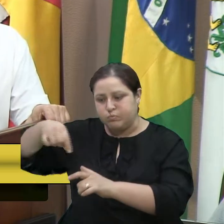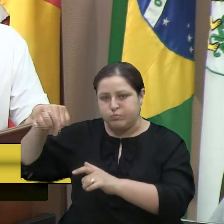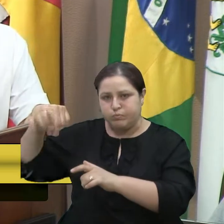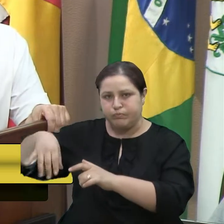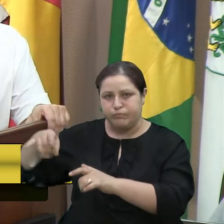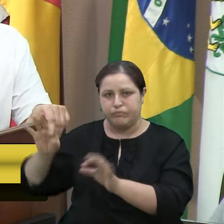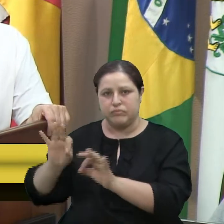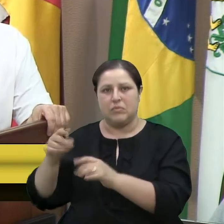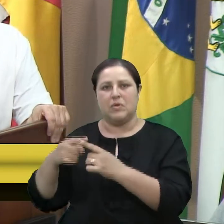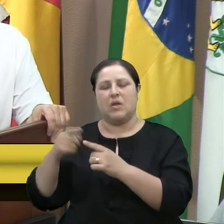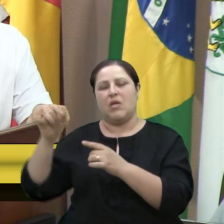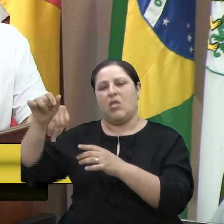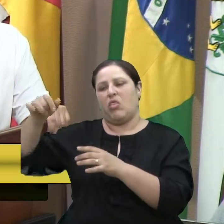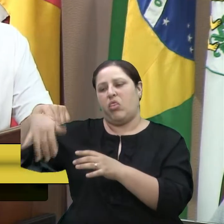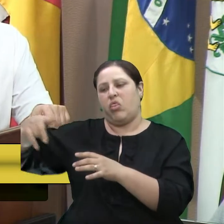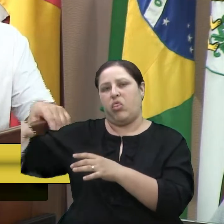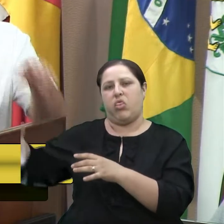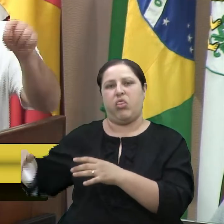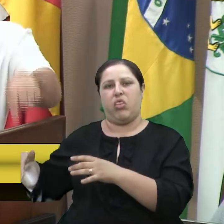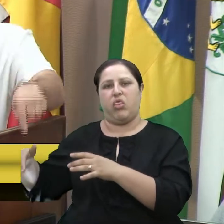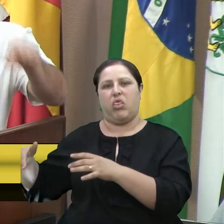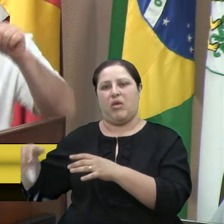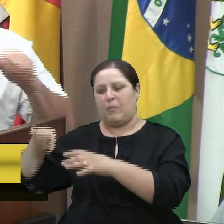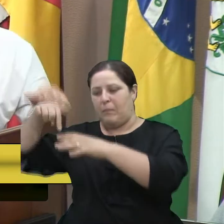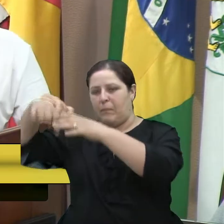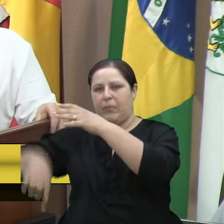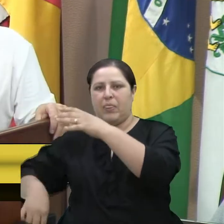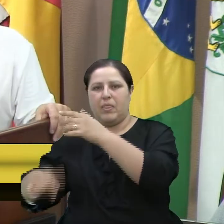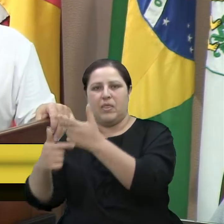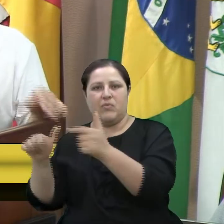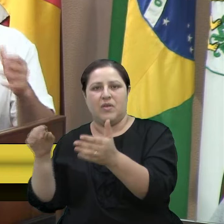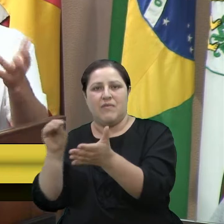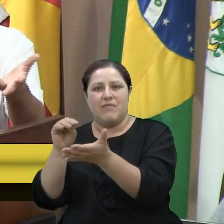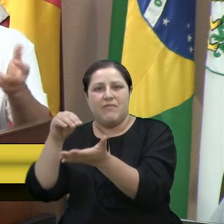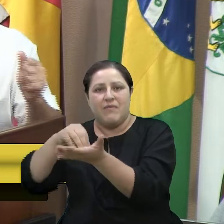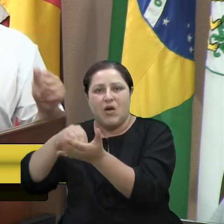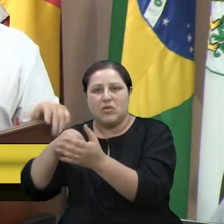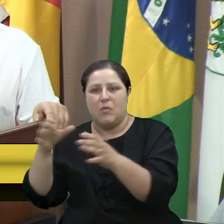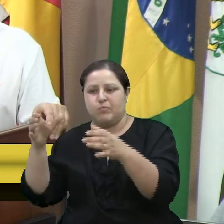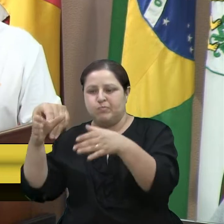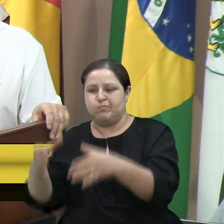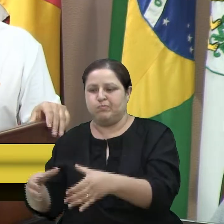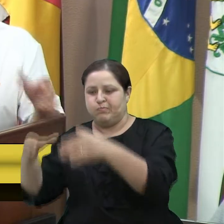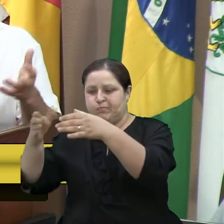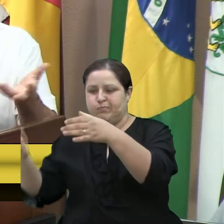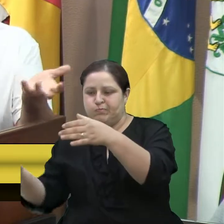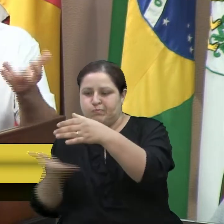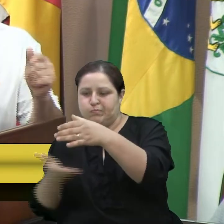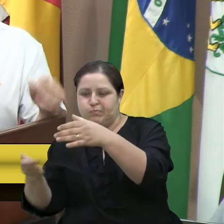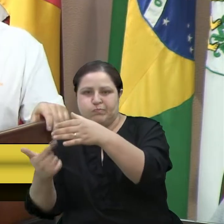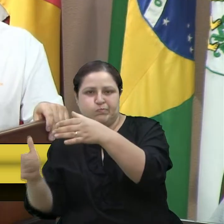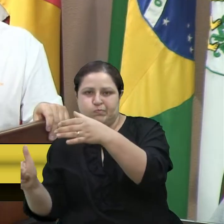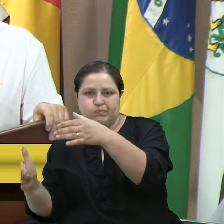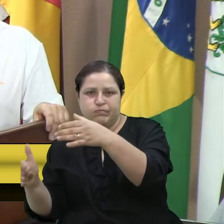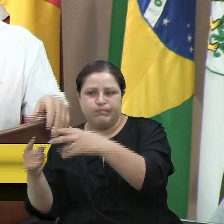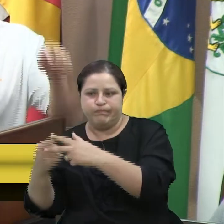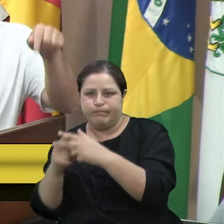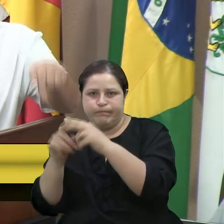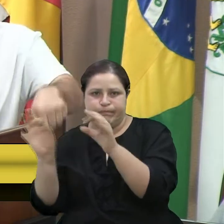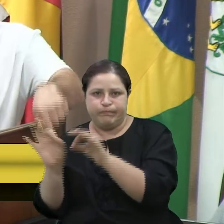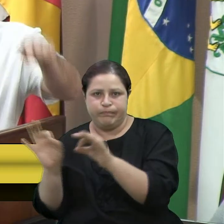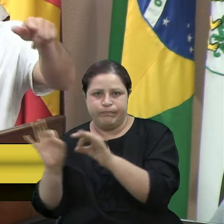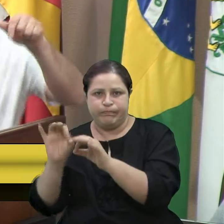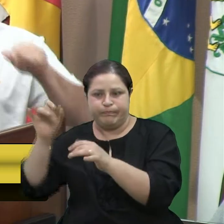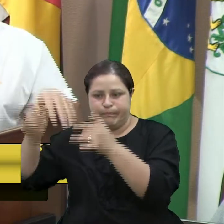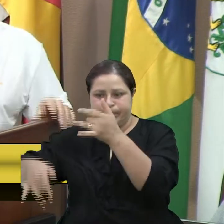porque quando coloca o lixo na lixeira, cai, porque não tem a lixeira né, consertada, vai